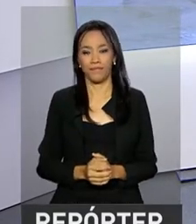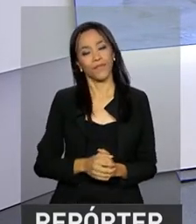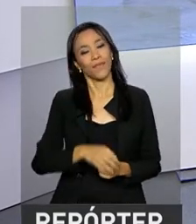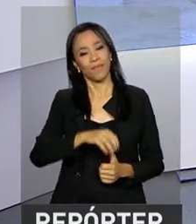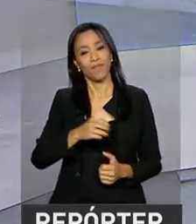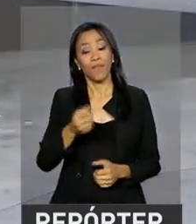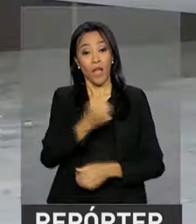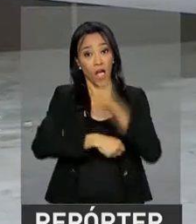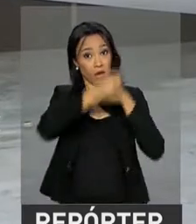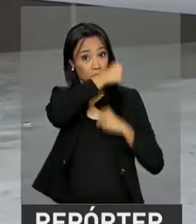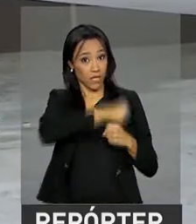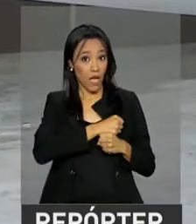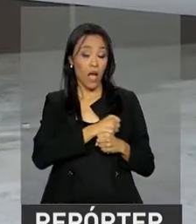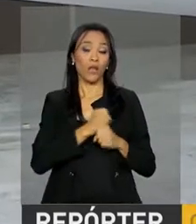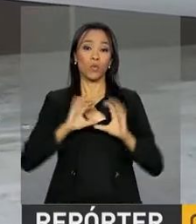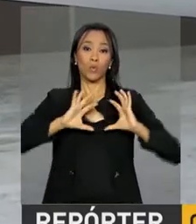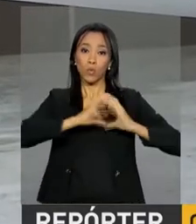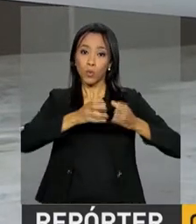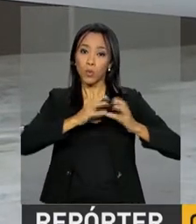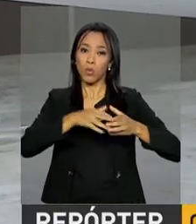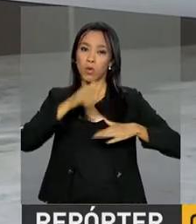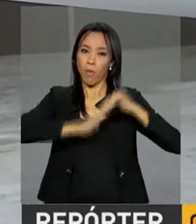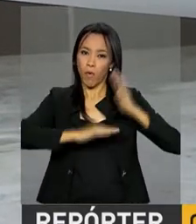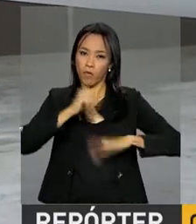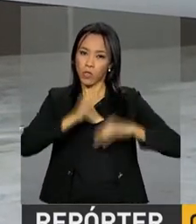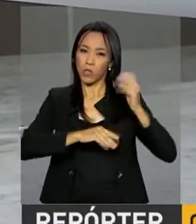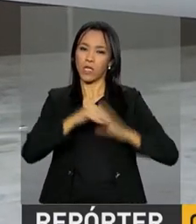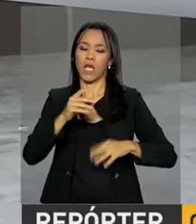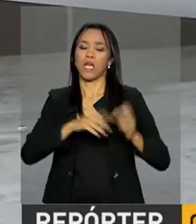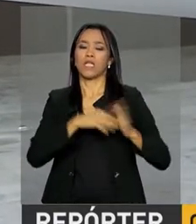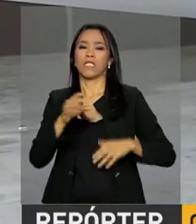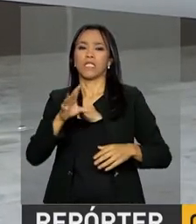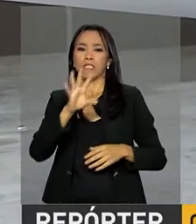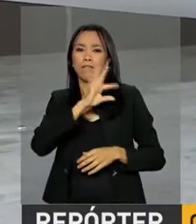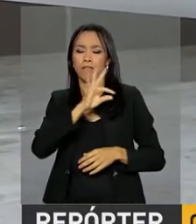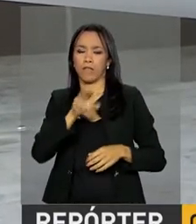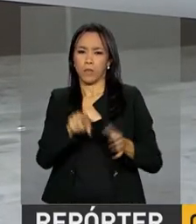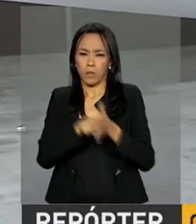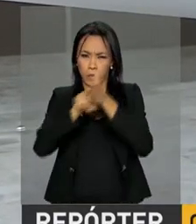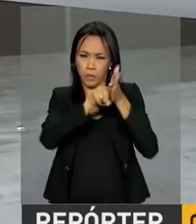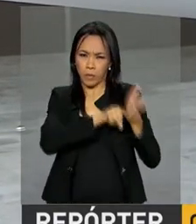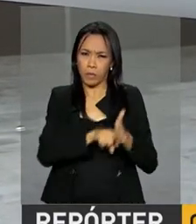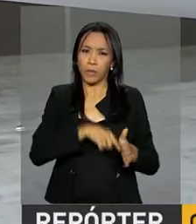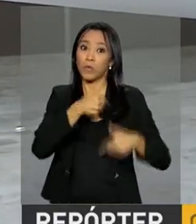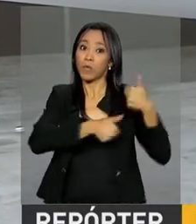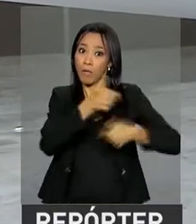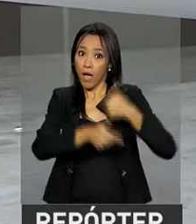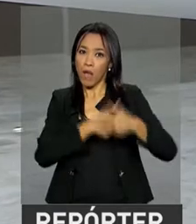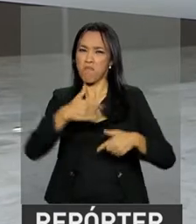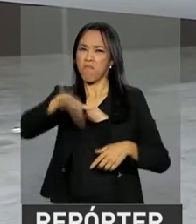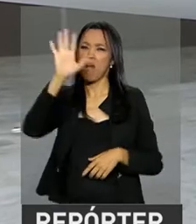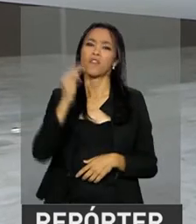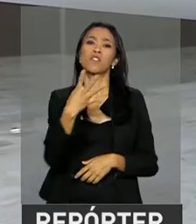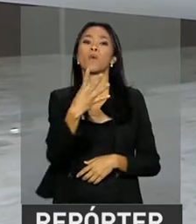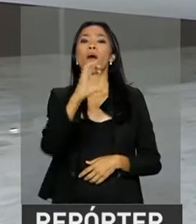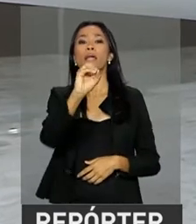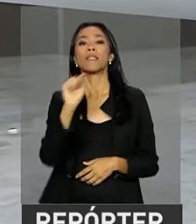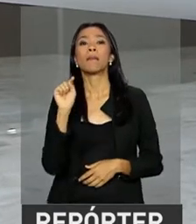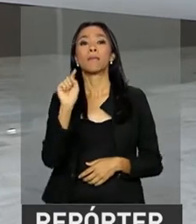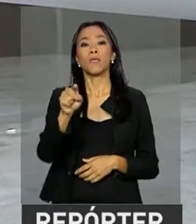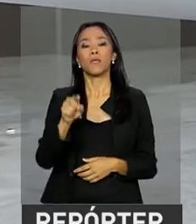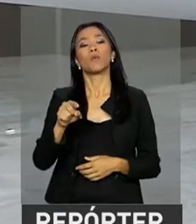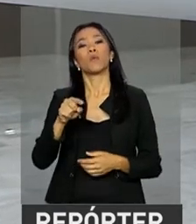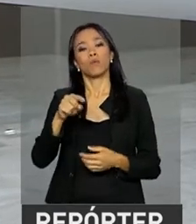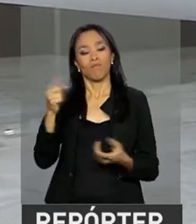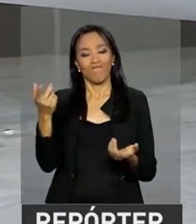olho no ano passado os auditores fiscais do ministério do trabalho se realizaram mais de 40 mil ações de segurança e